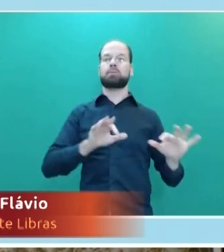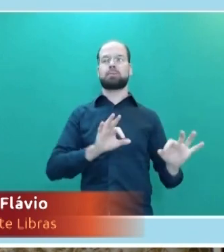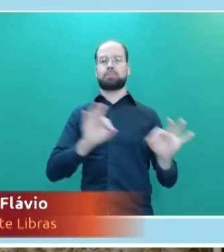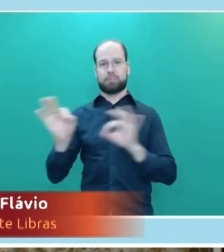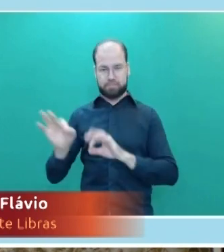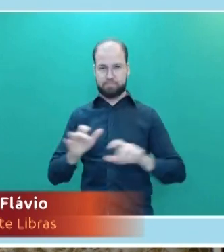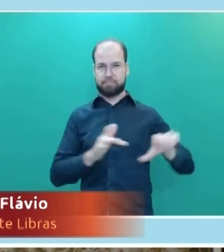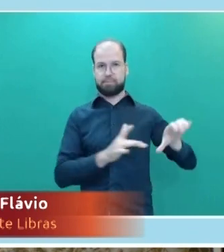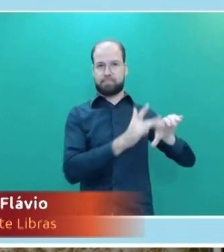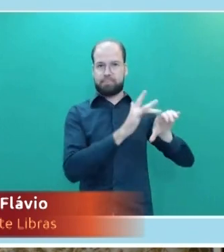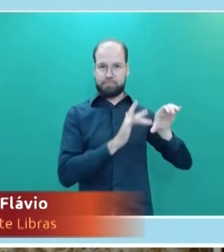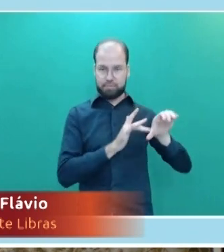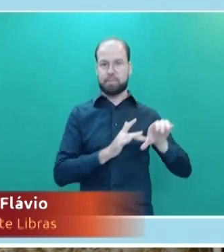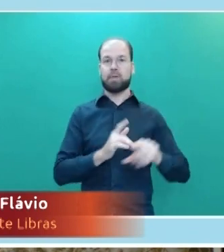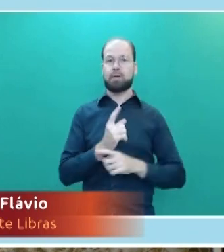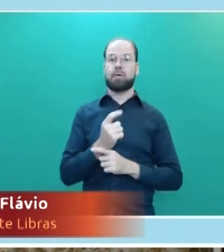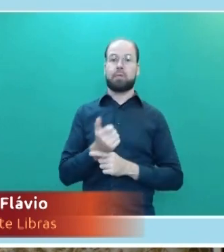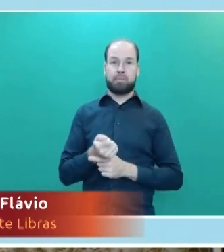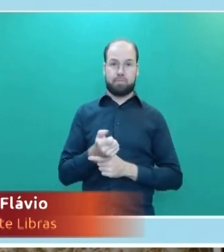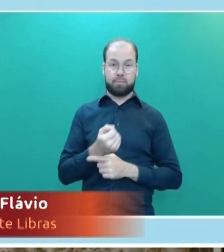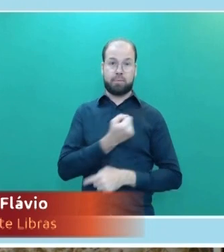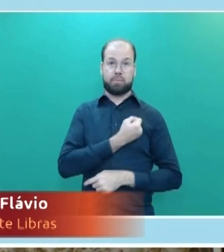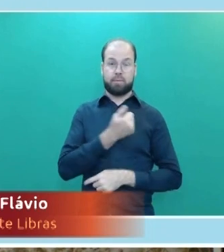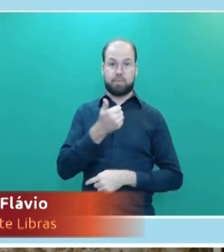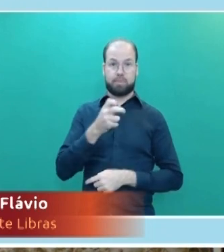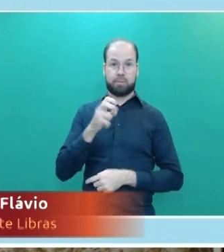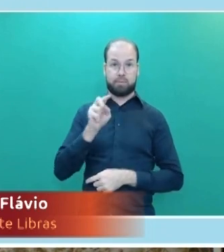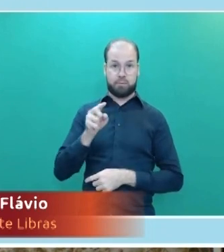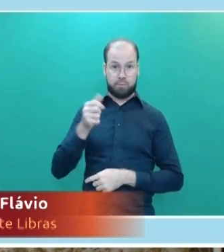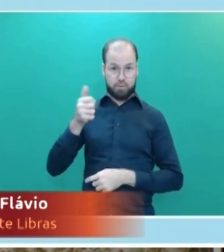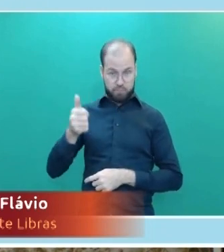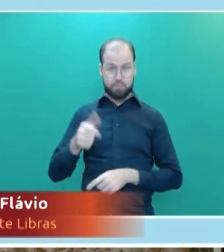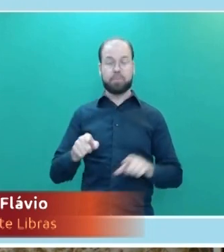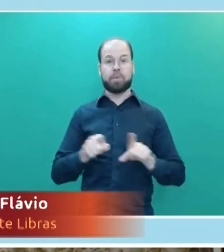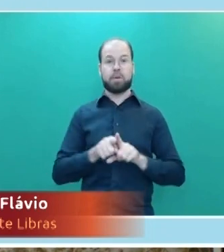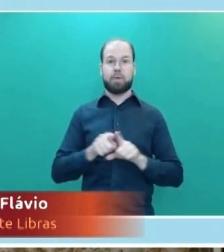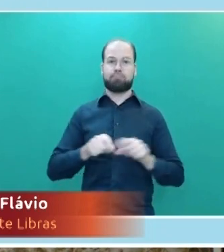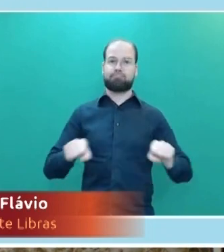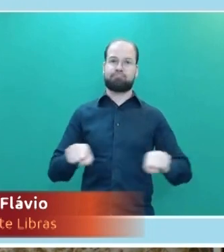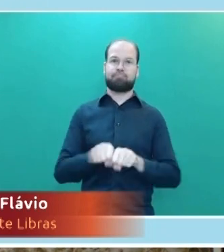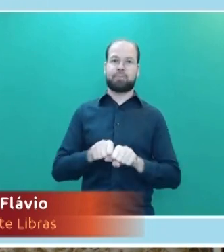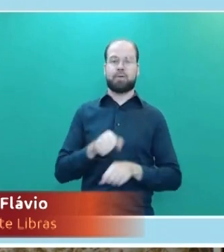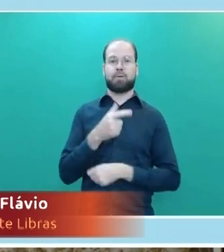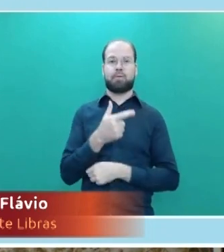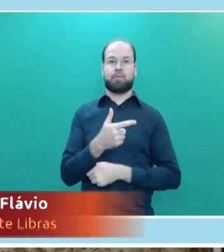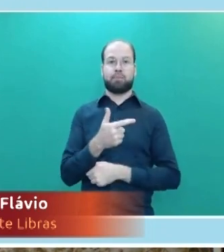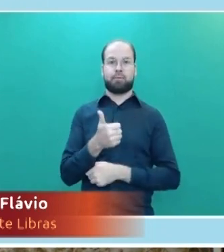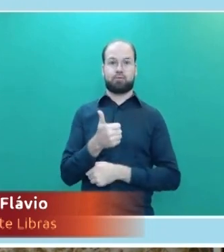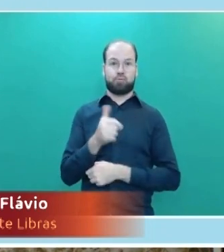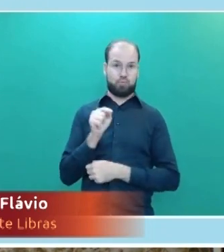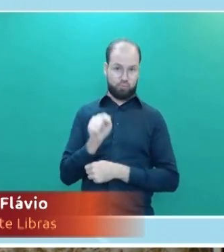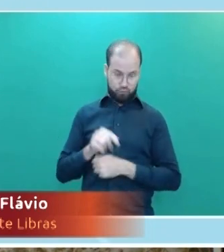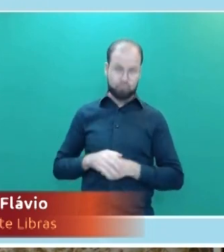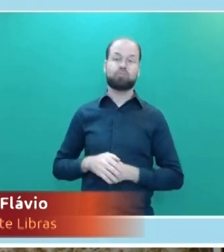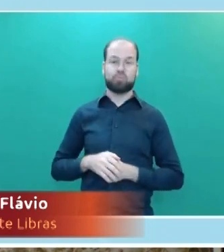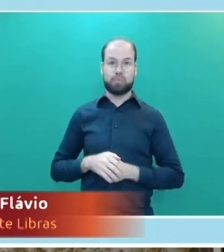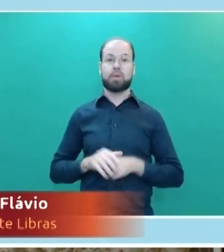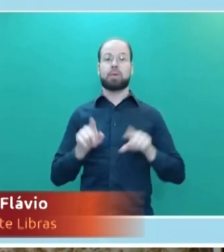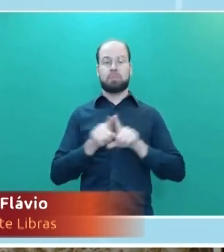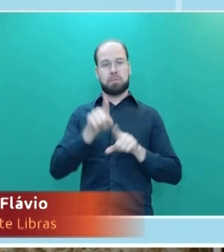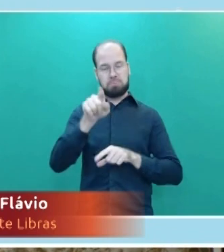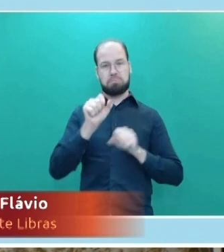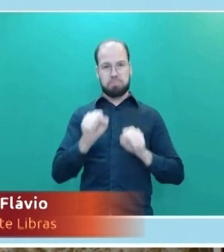temos o canal 15.1 no Sinal Aberto e o 21 na NET Goiânia. Você também pode assistir pelo YouTube da TV